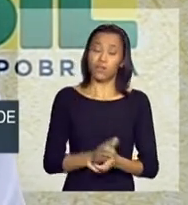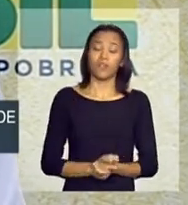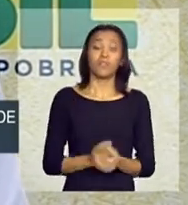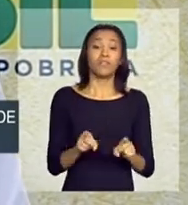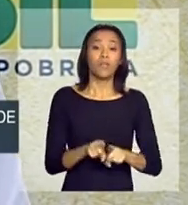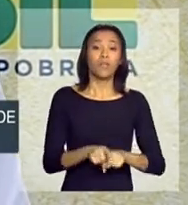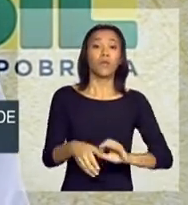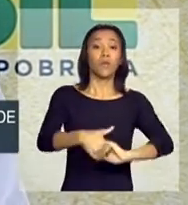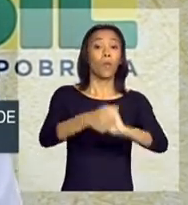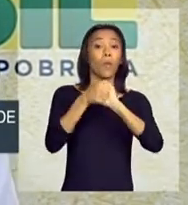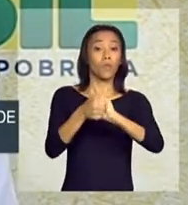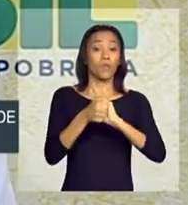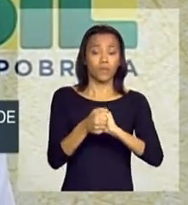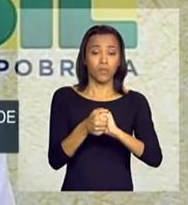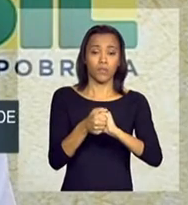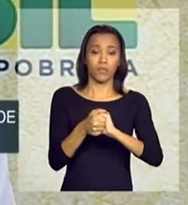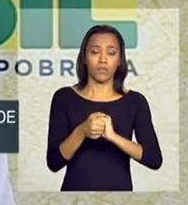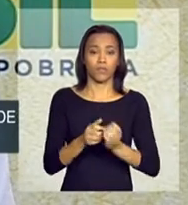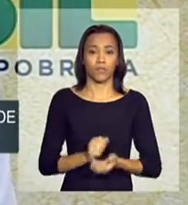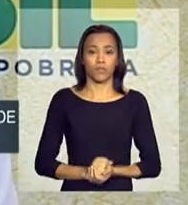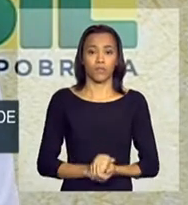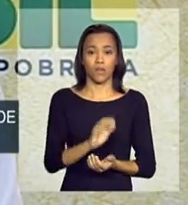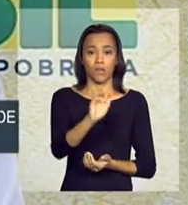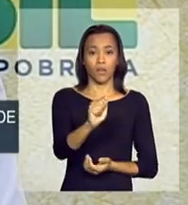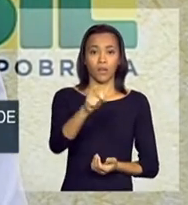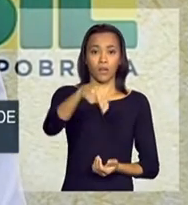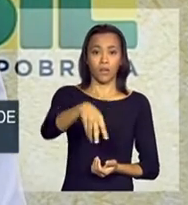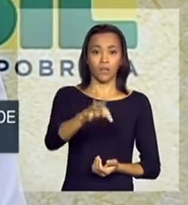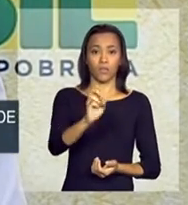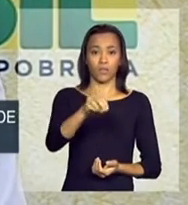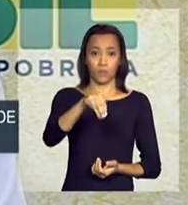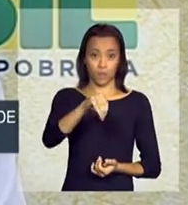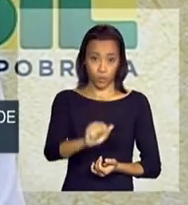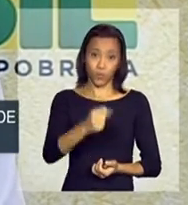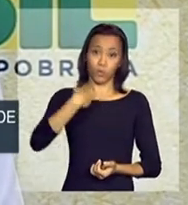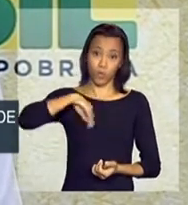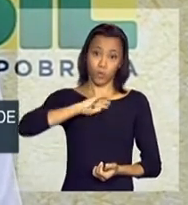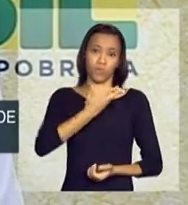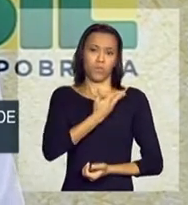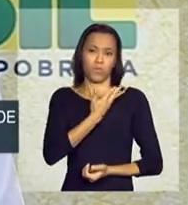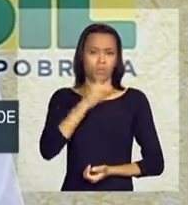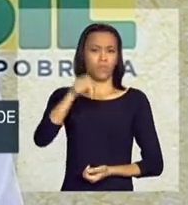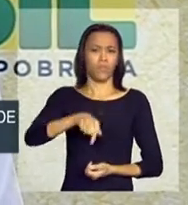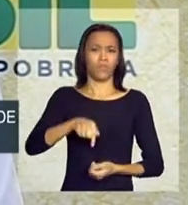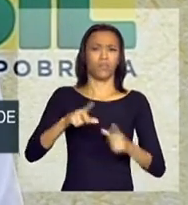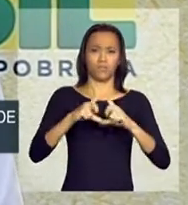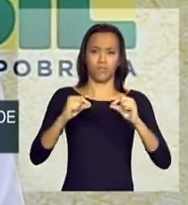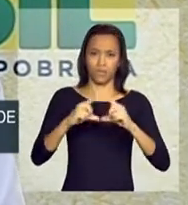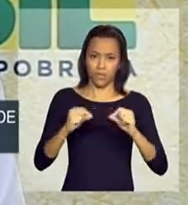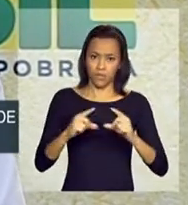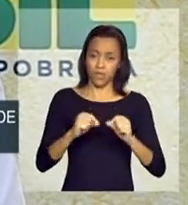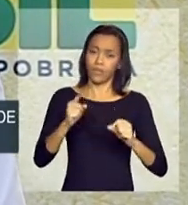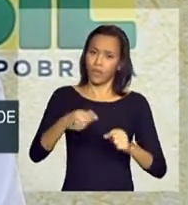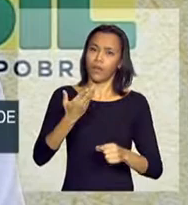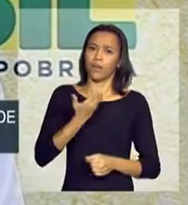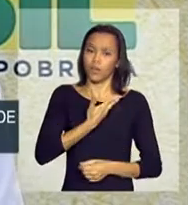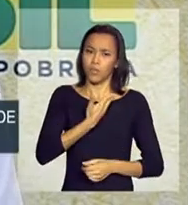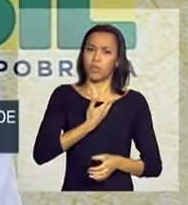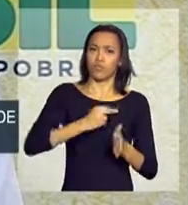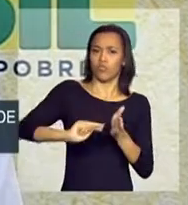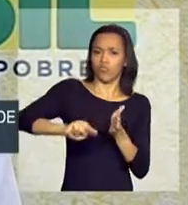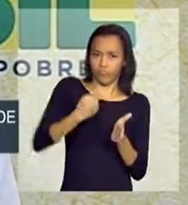comentar também o Antônio Alves nosso colega aqui de Brasília e colega cirurgião